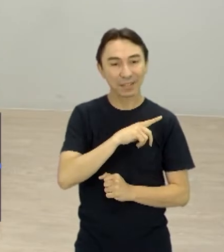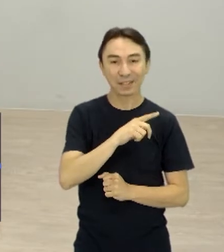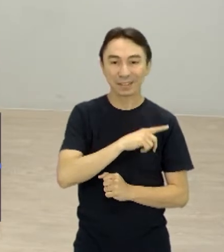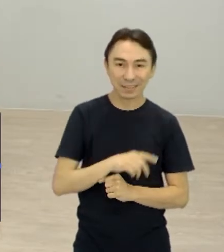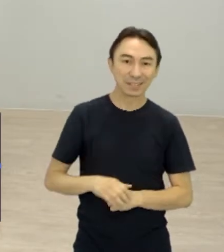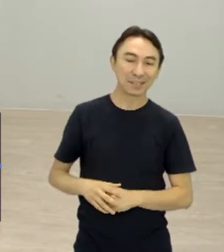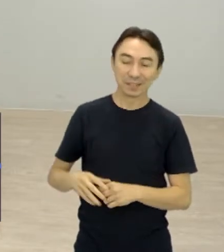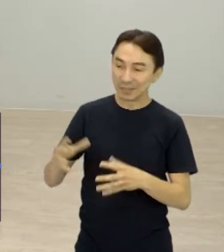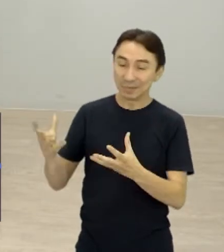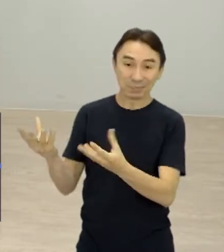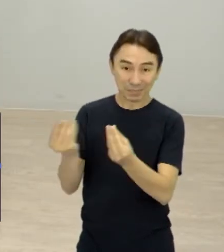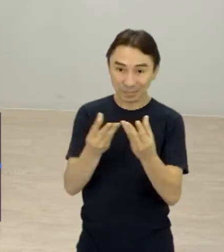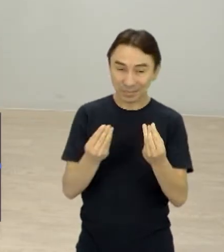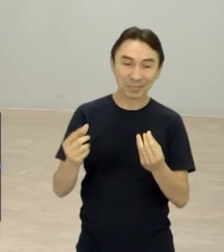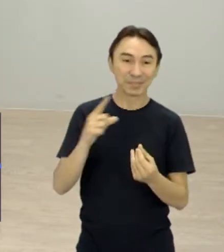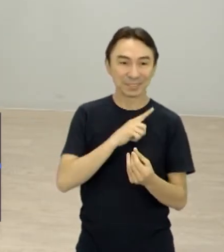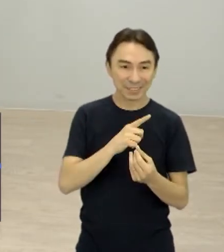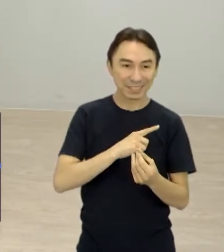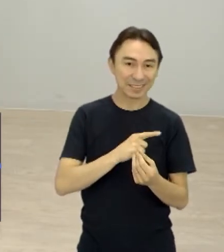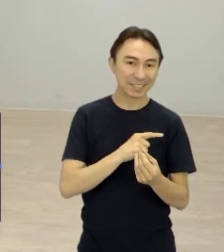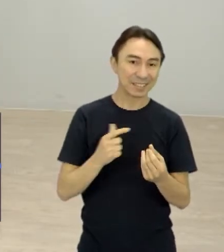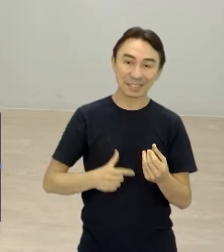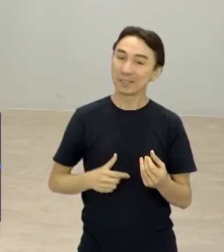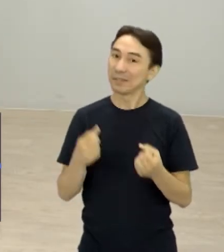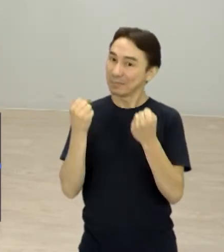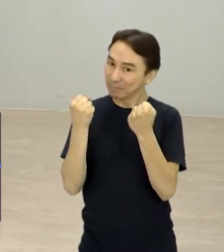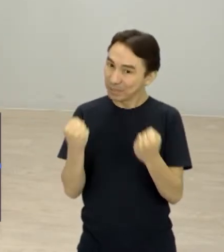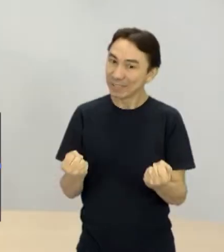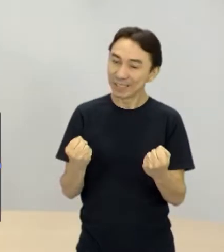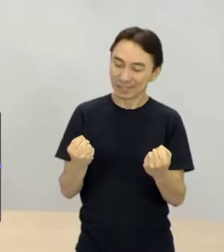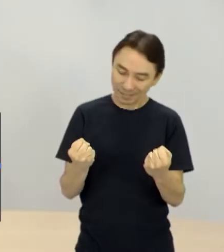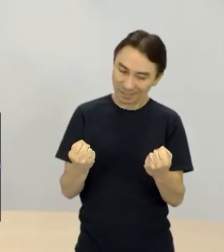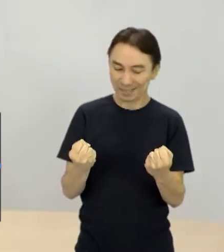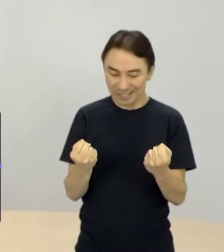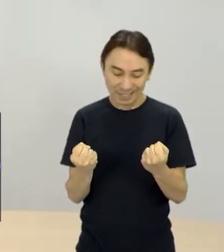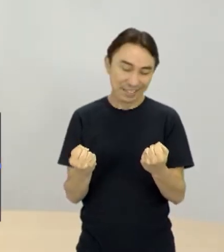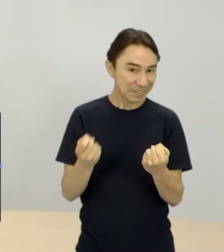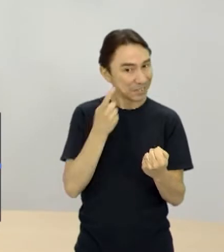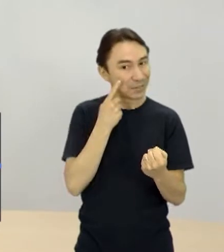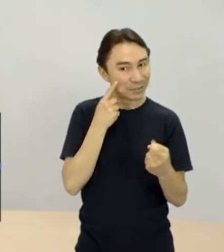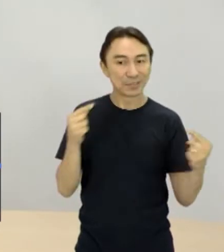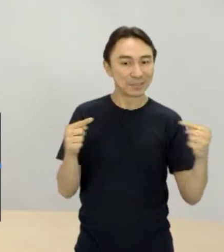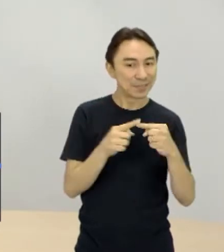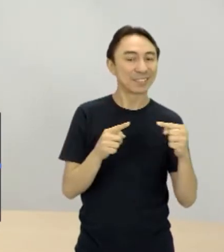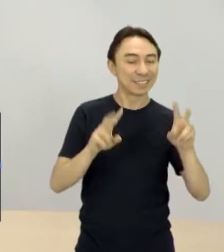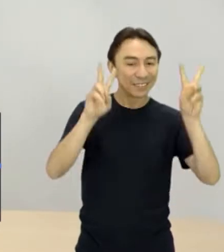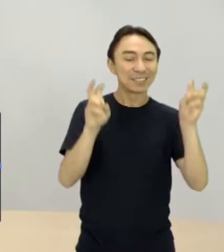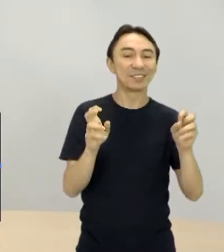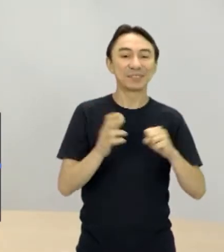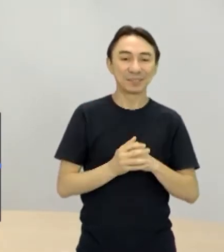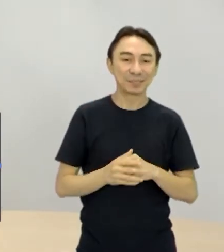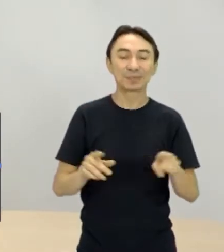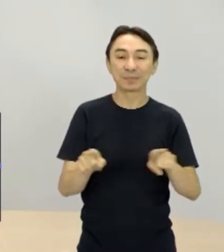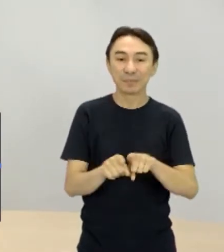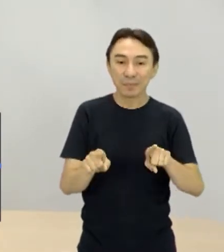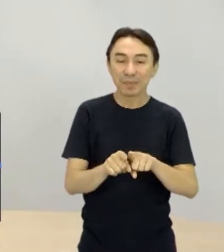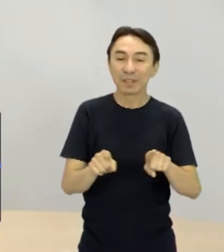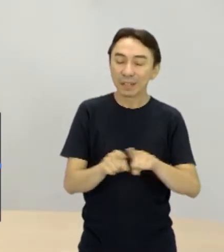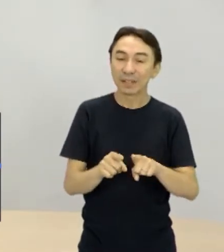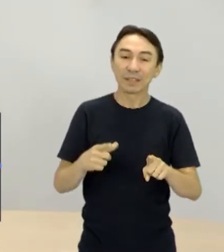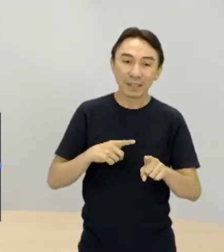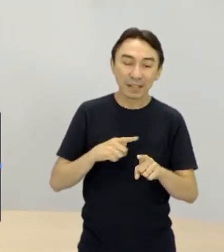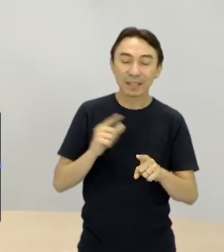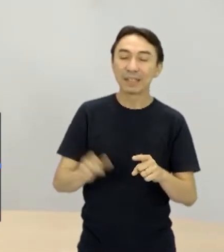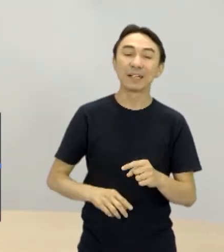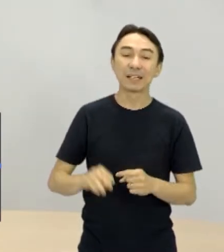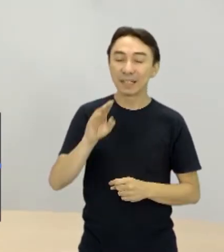peso já tem um pouco a ver com a aula de hoje, olha só. Ó, o pessoal de São Bernardo do Campo, professora Maristela, Escola Professor Queiroz